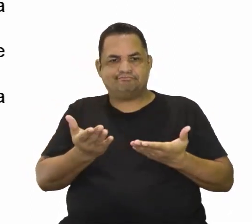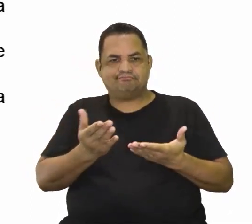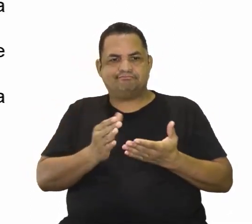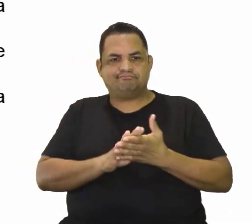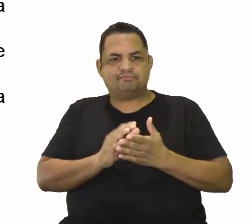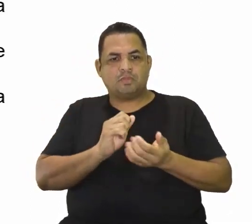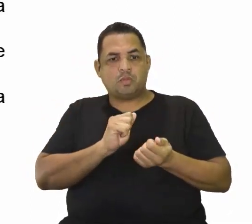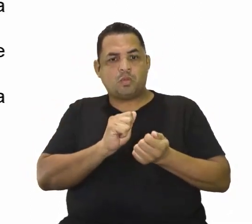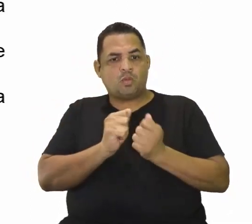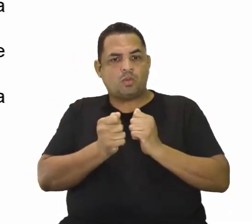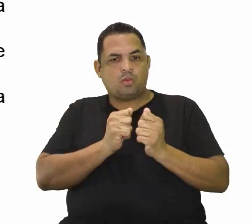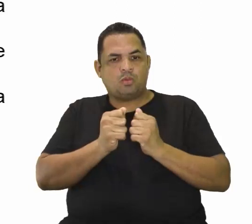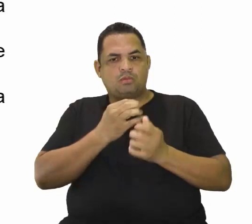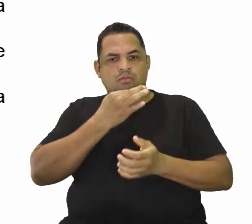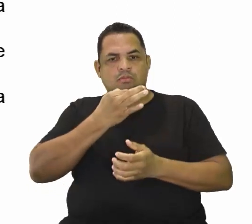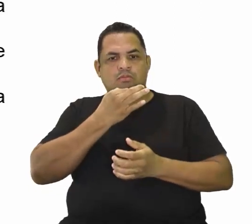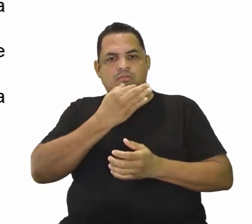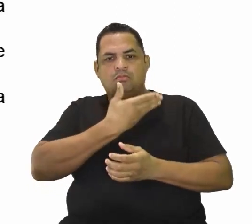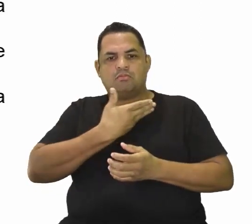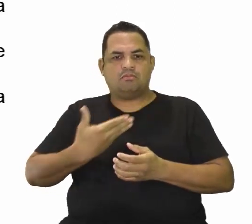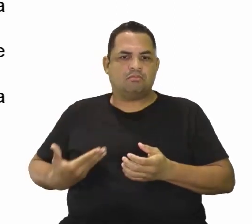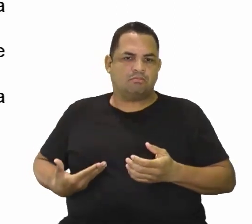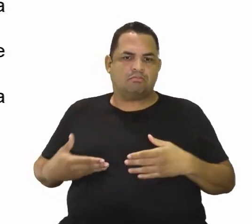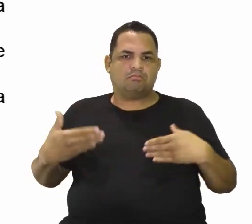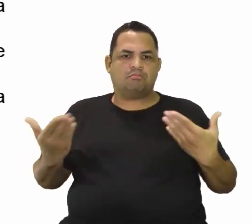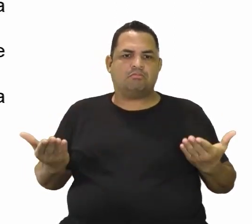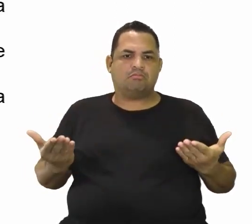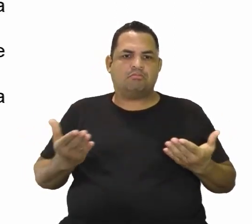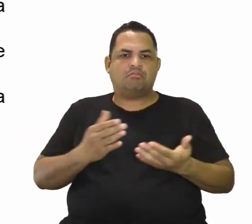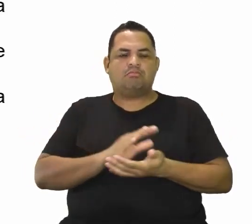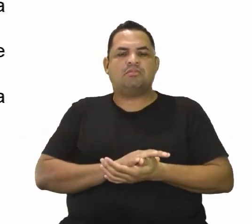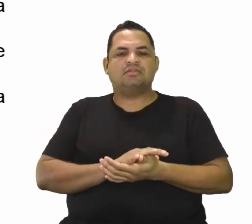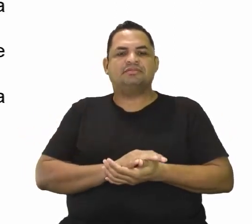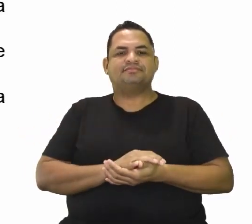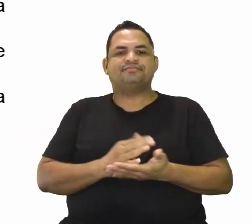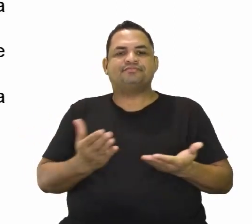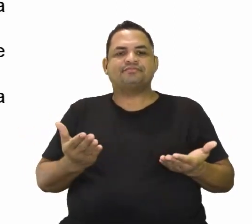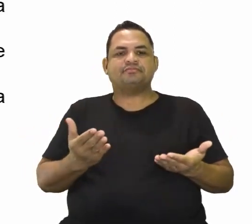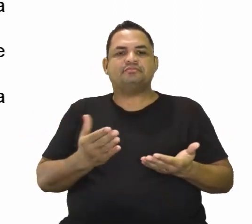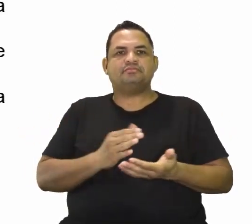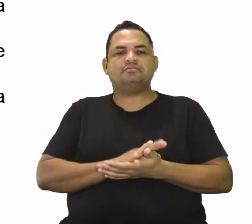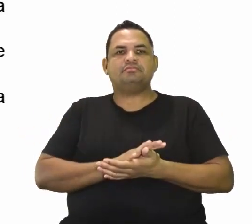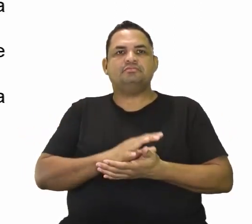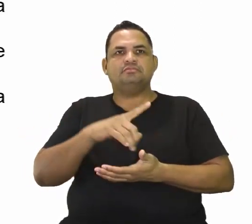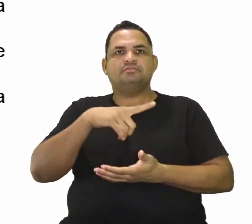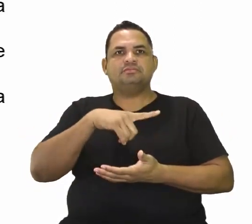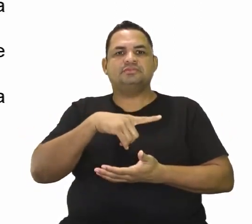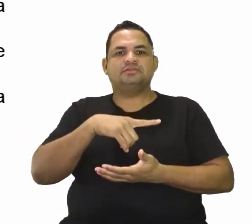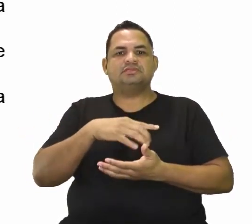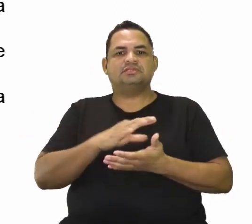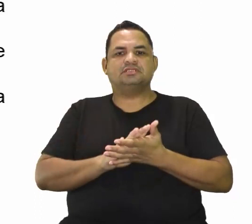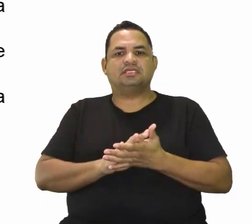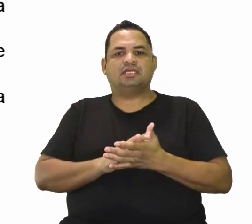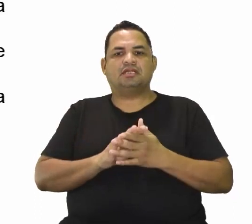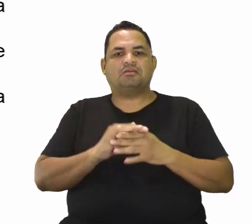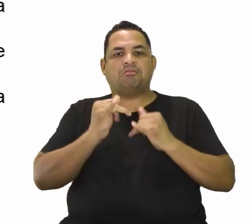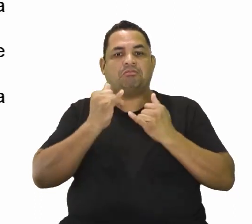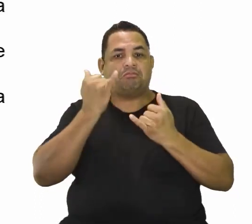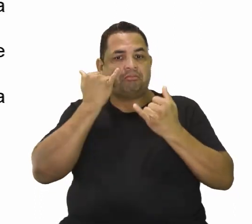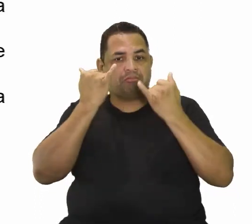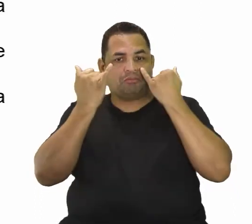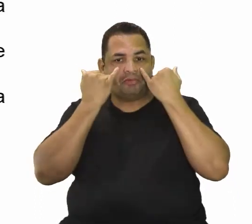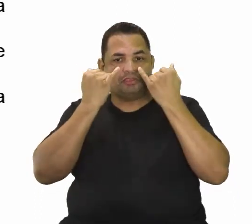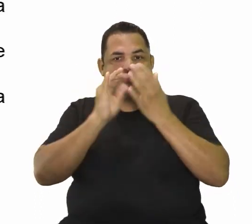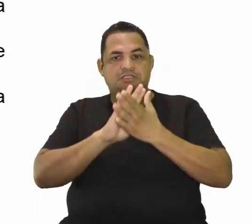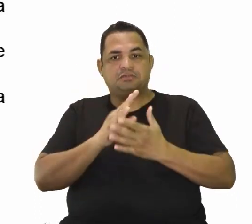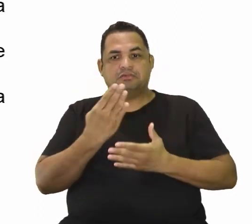a manipulação da opinião pública. Naquela época já existiam as fake news. Garoto.